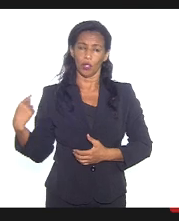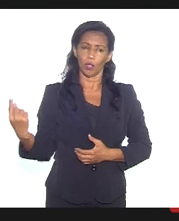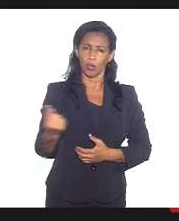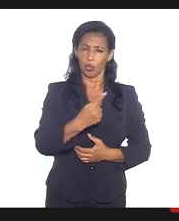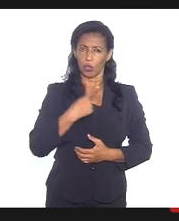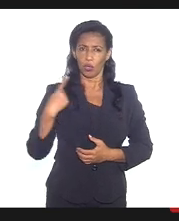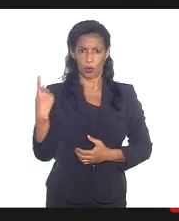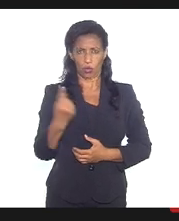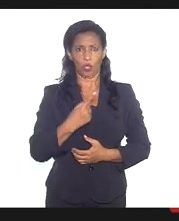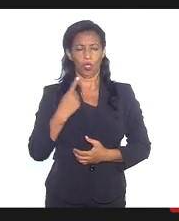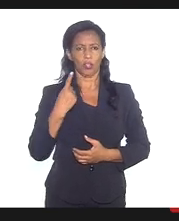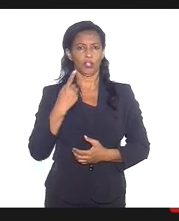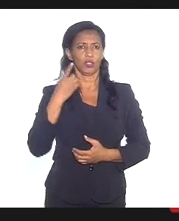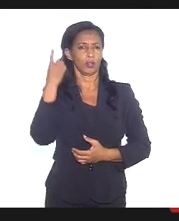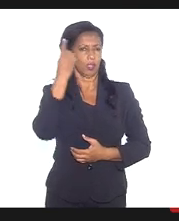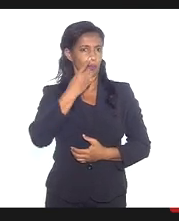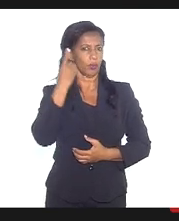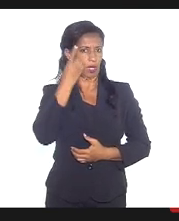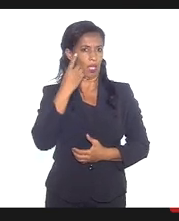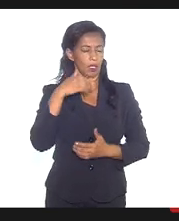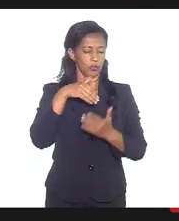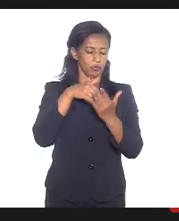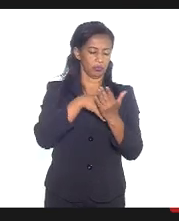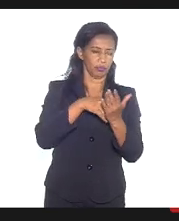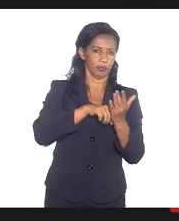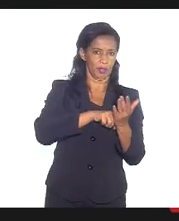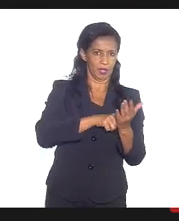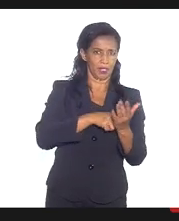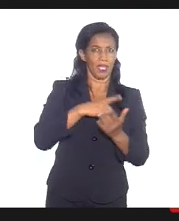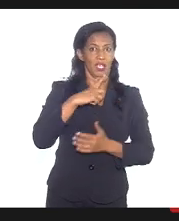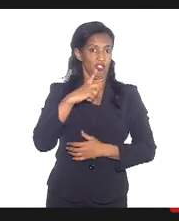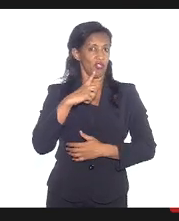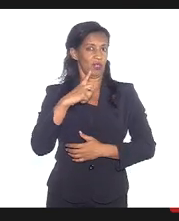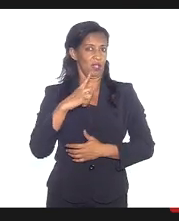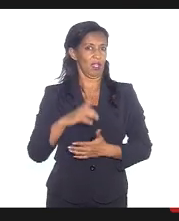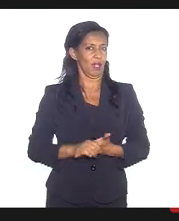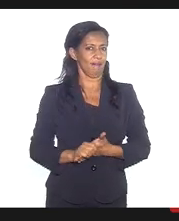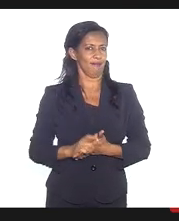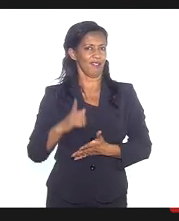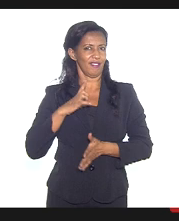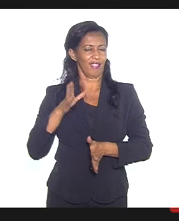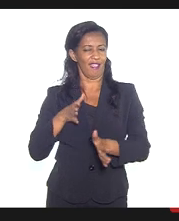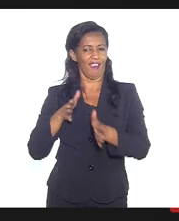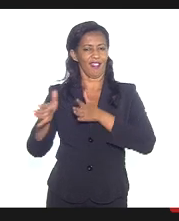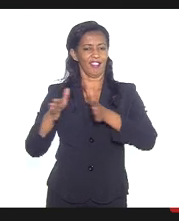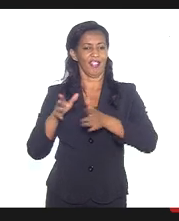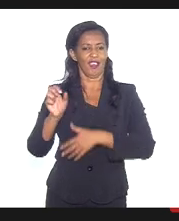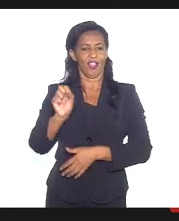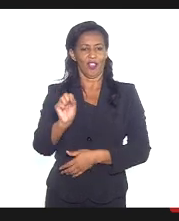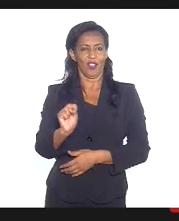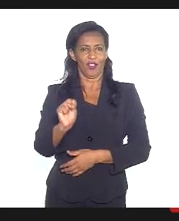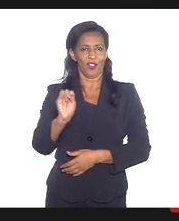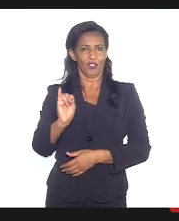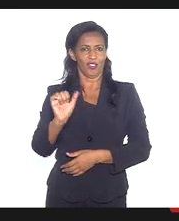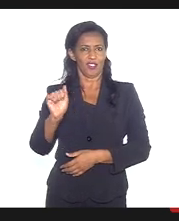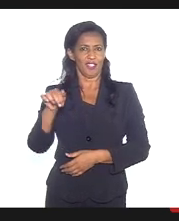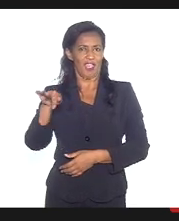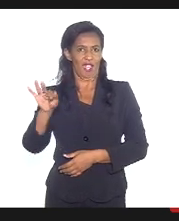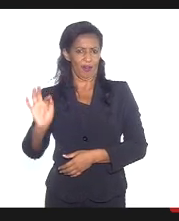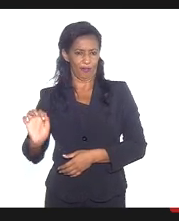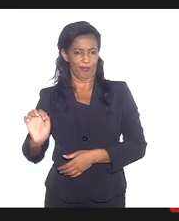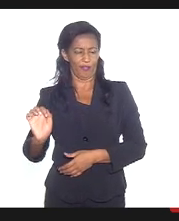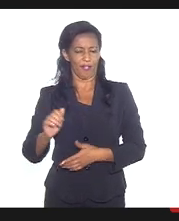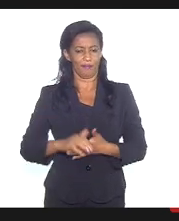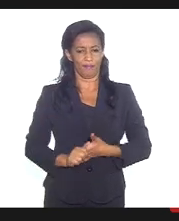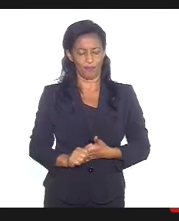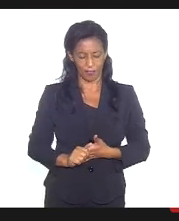pelas senhas que nós possuímos, nós temos o acesso ao CIAF. O CIAF só